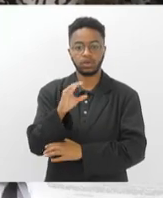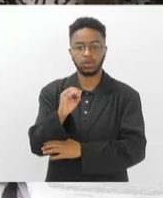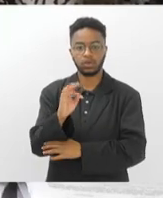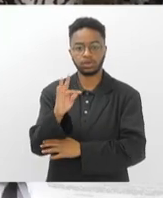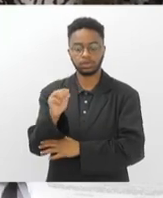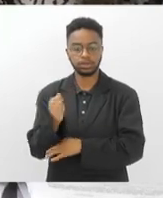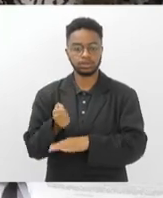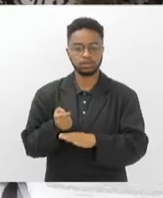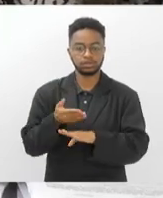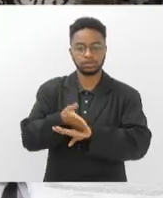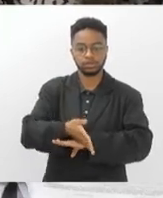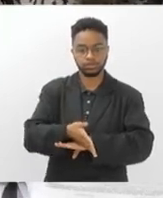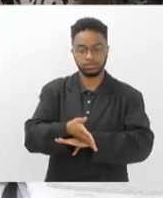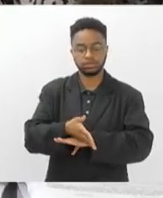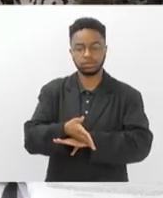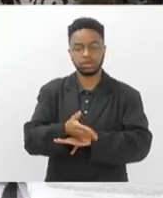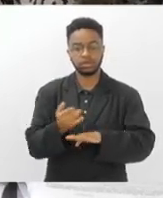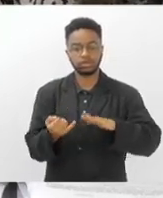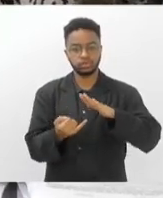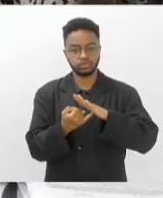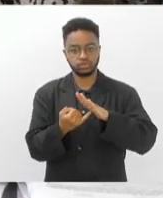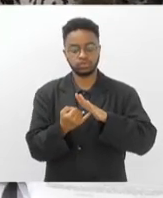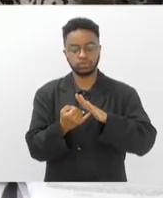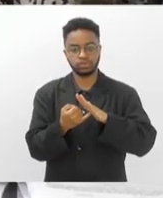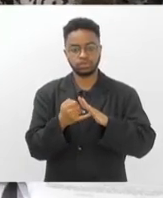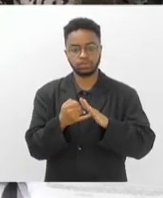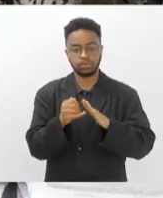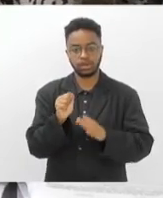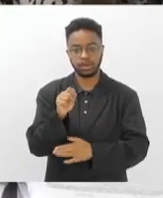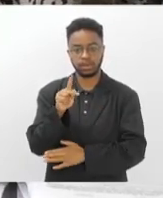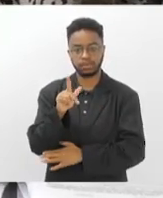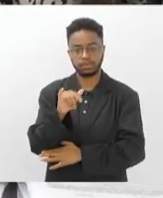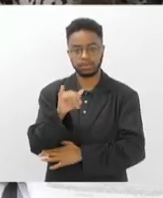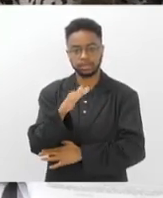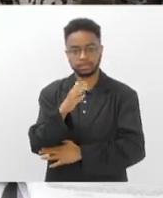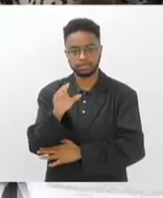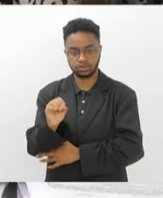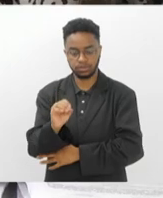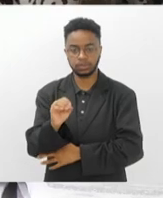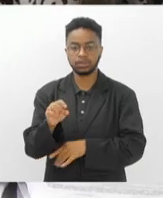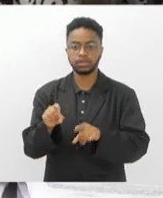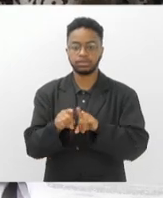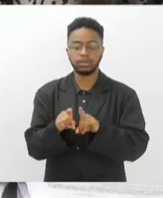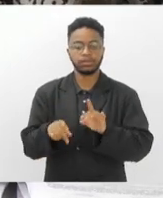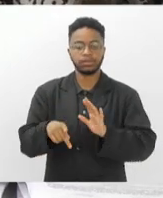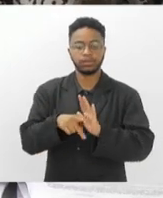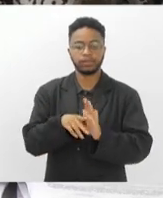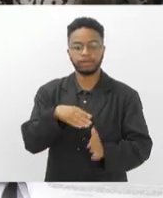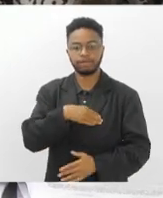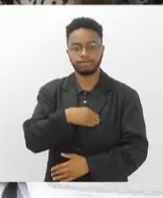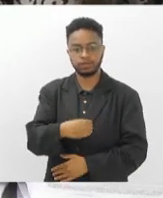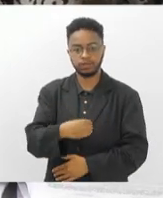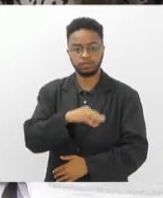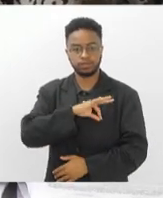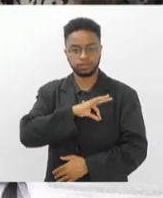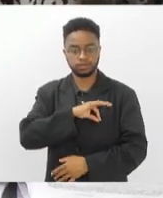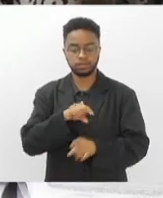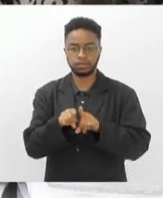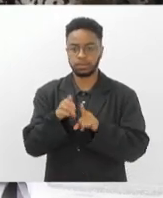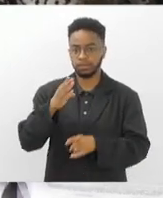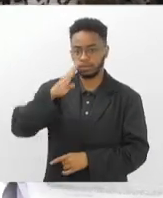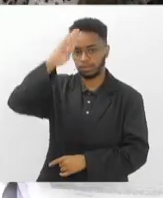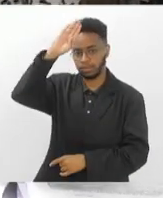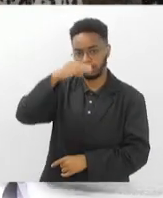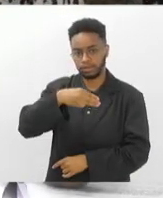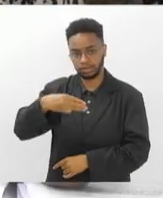de Aplicação Fernando Rodrigues da Silva, CAP UERJ, aos filhos de policiais civis e militares, bombeiros militares,